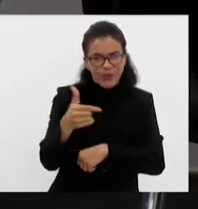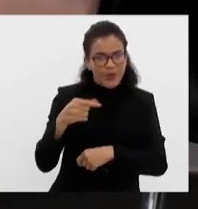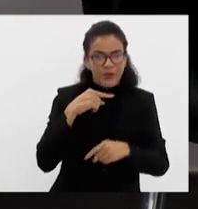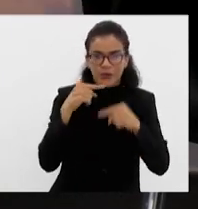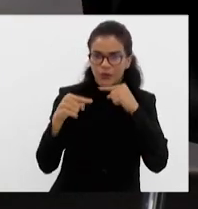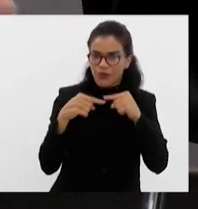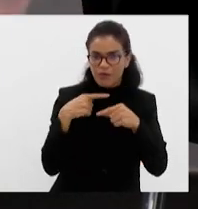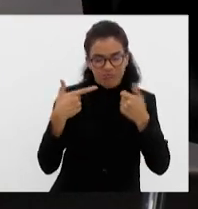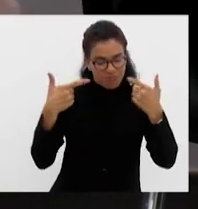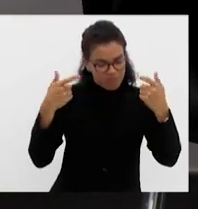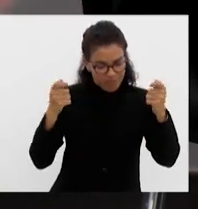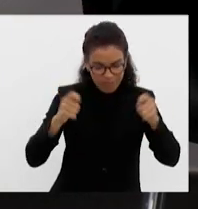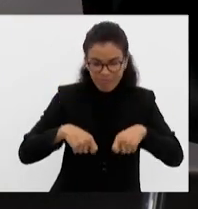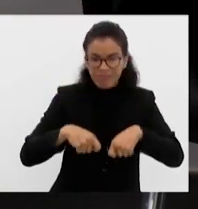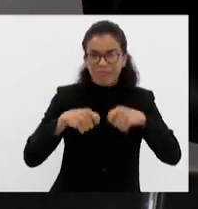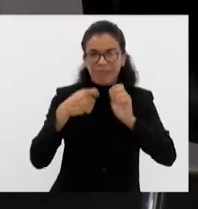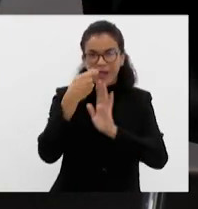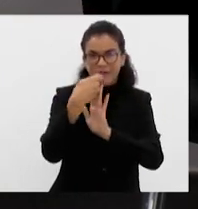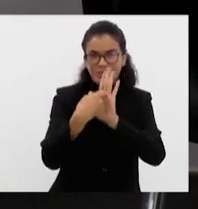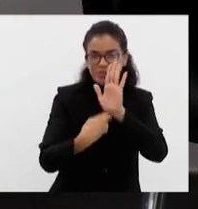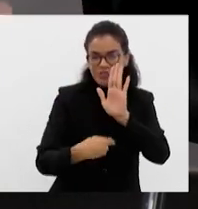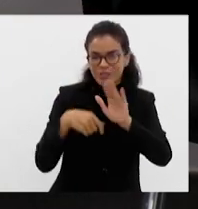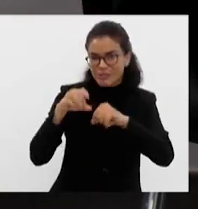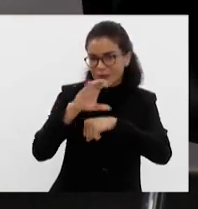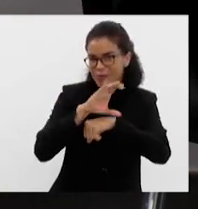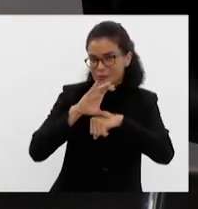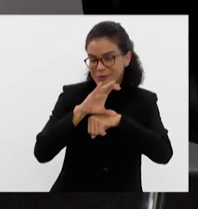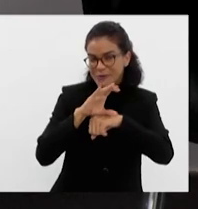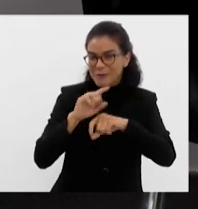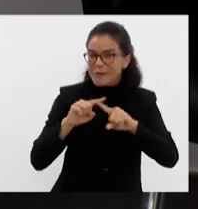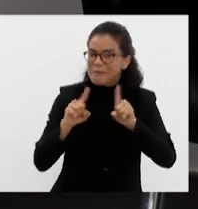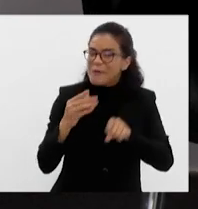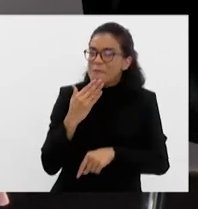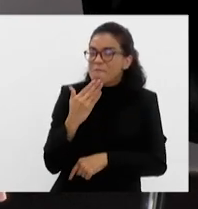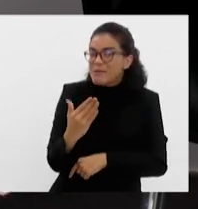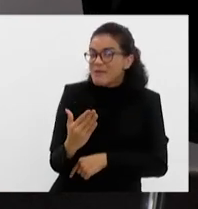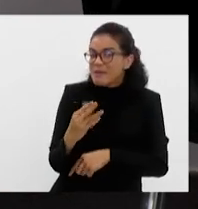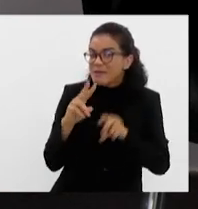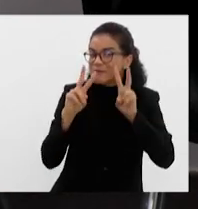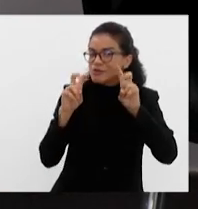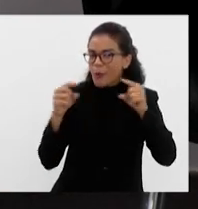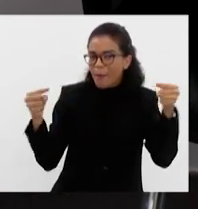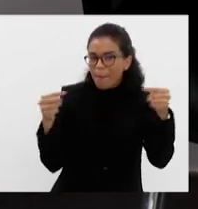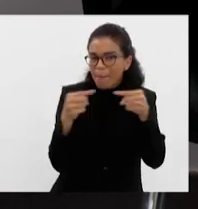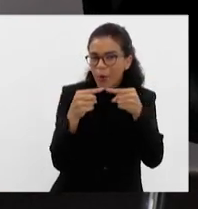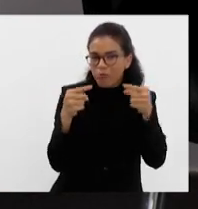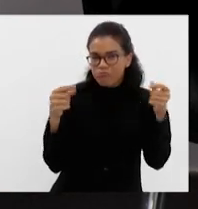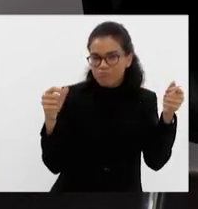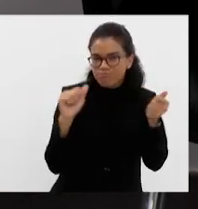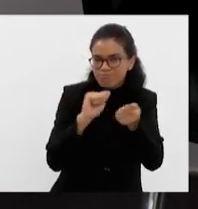está escrito na Constituição. Mas eu pedi para falar por causa do mérito.